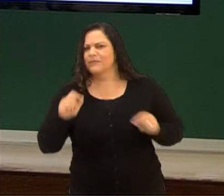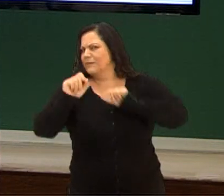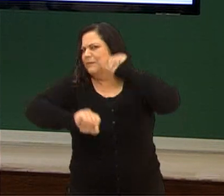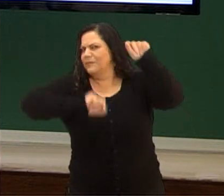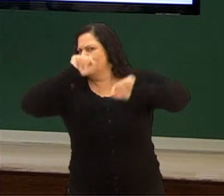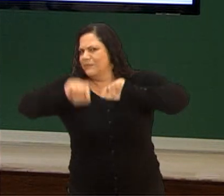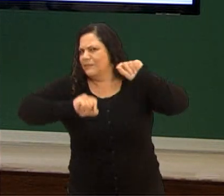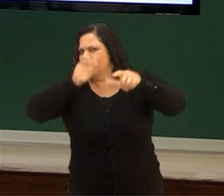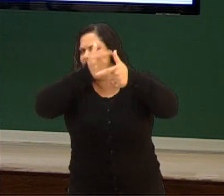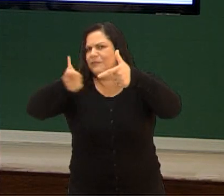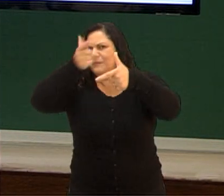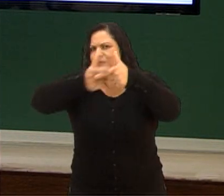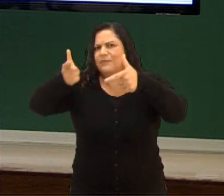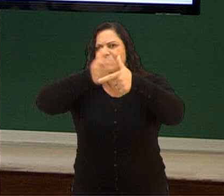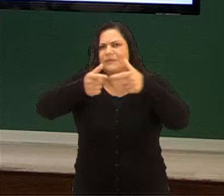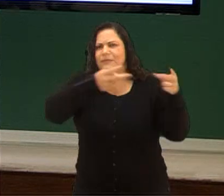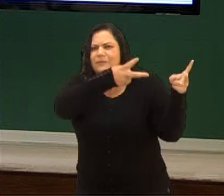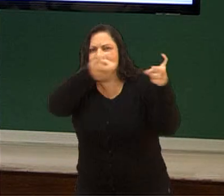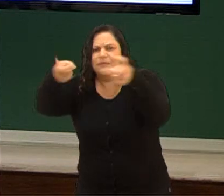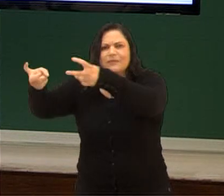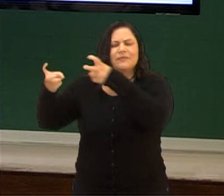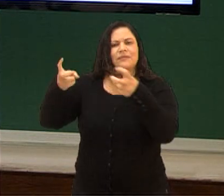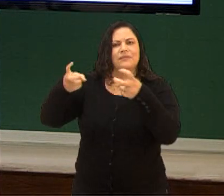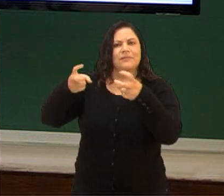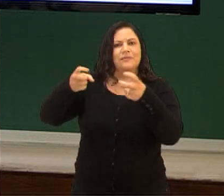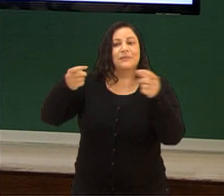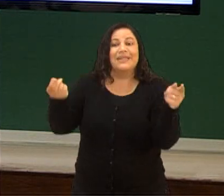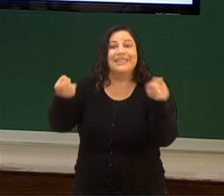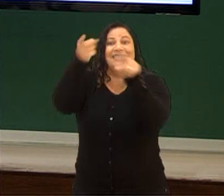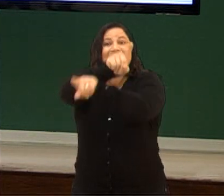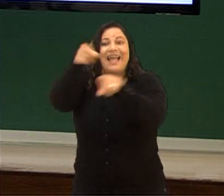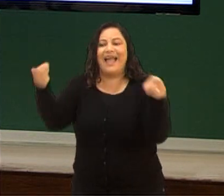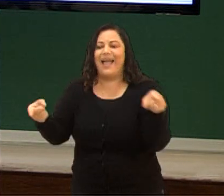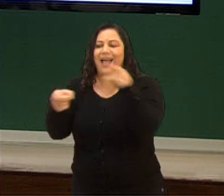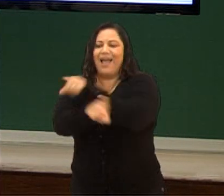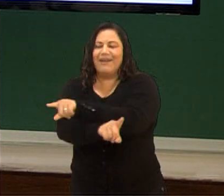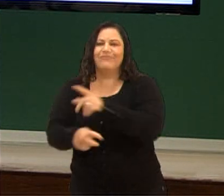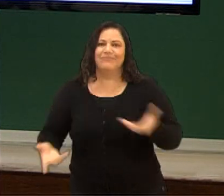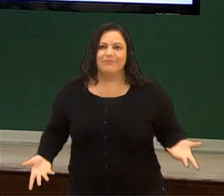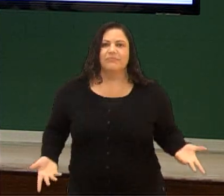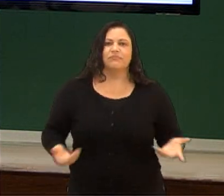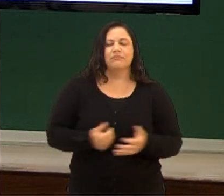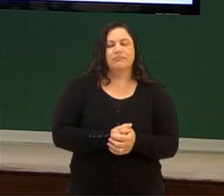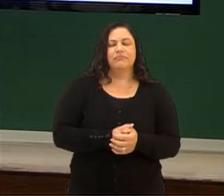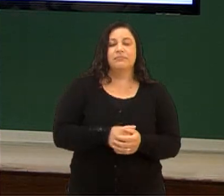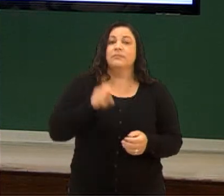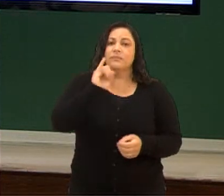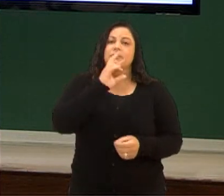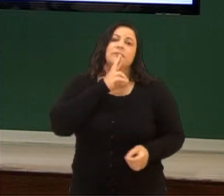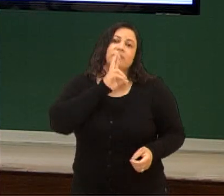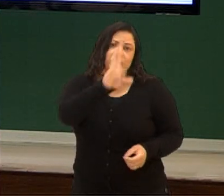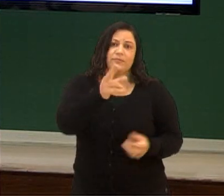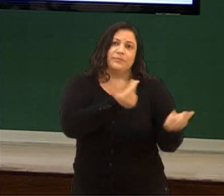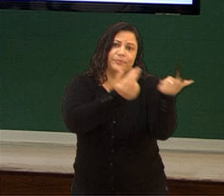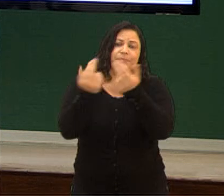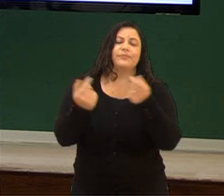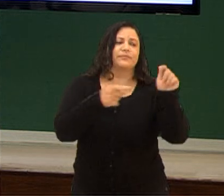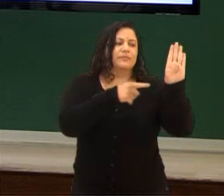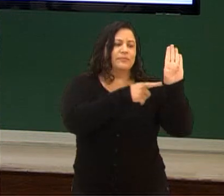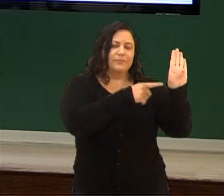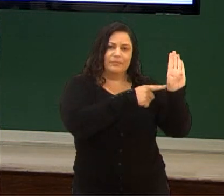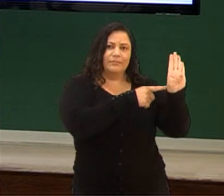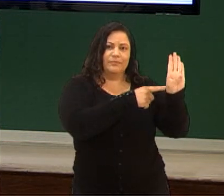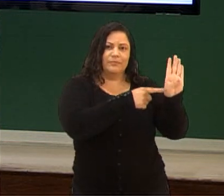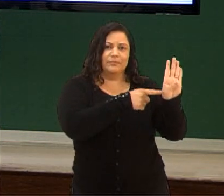pergunta do problema? Verifique se uma é inversa da outra. Se o resultado que a gente encontrou é igual a B, significa que elas